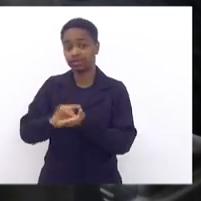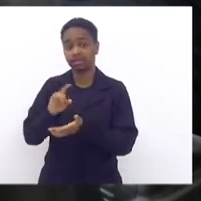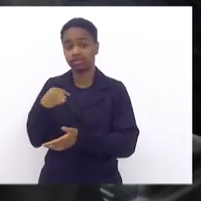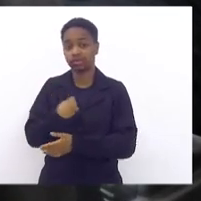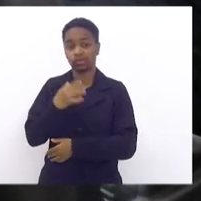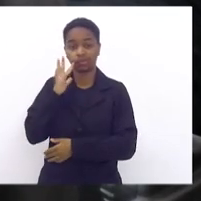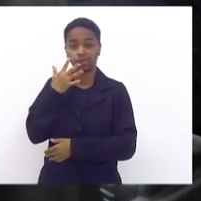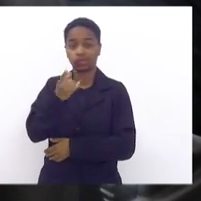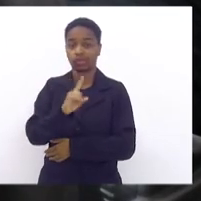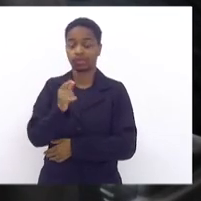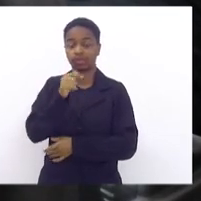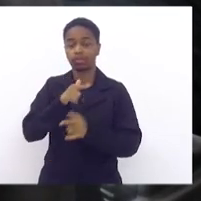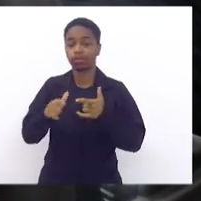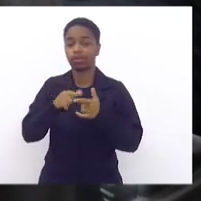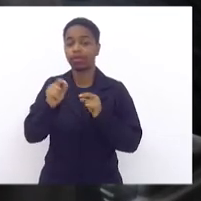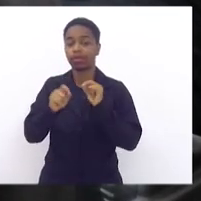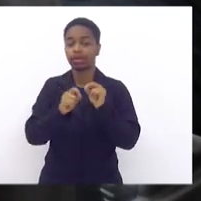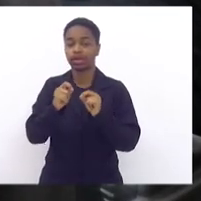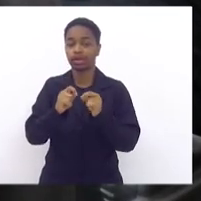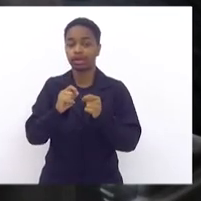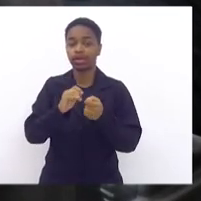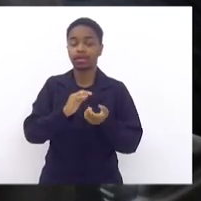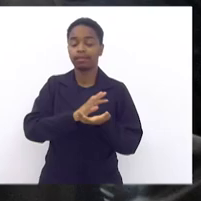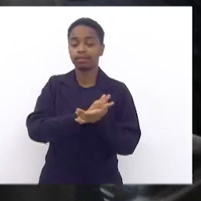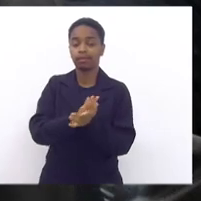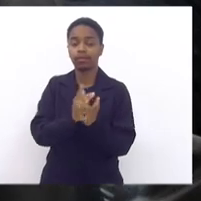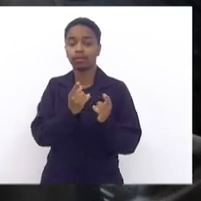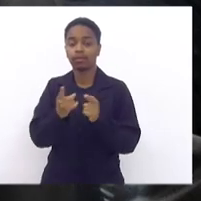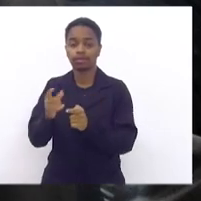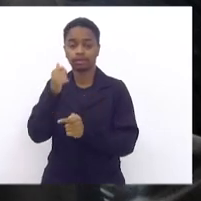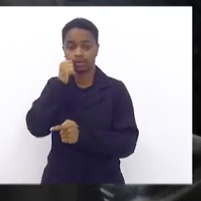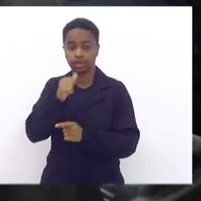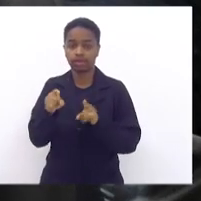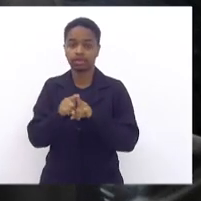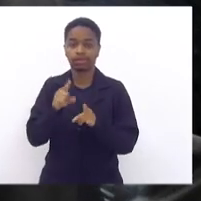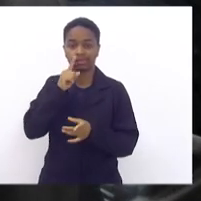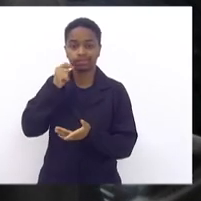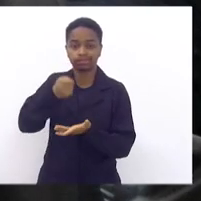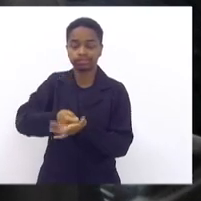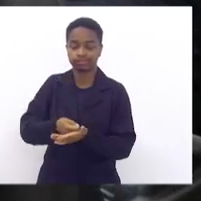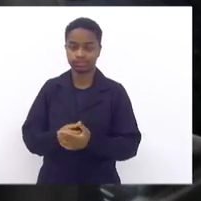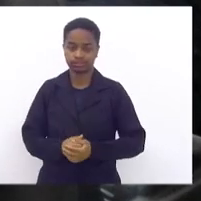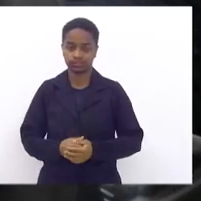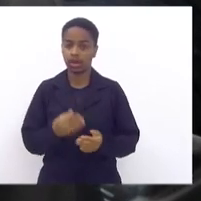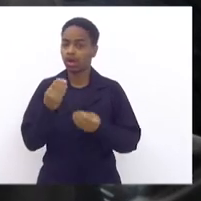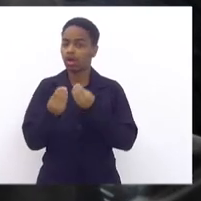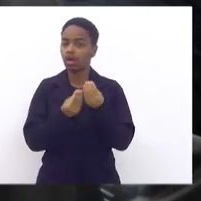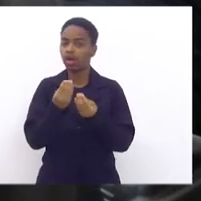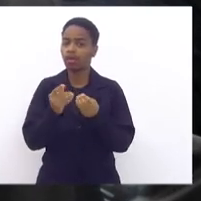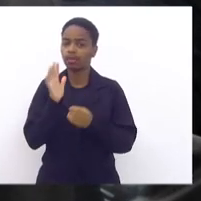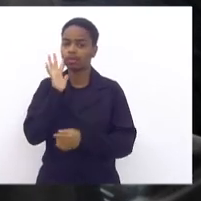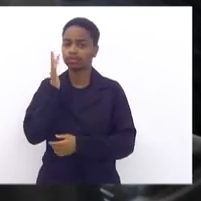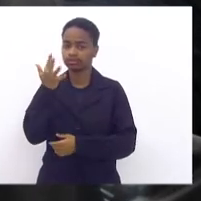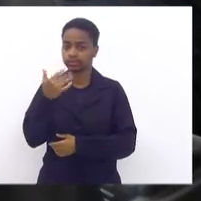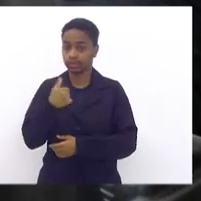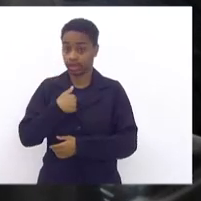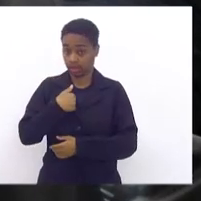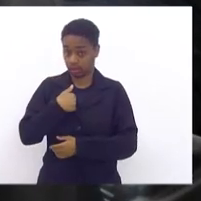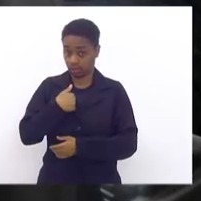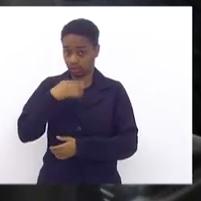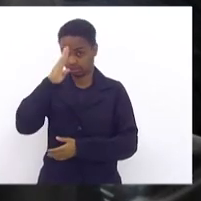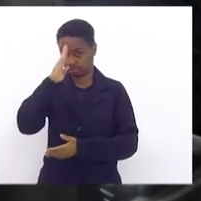questão, que é a misoginia, que é essa questão do patriarcado. E como é que a gente faz isso? Acredito eu,